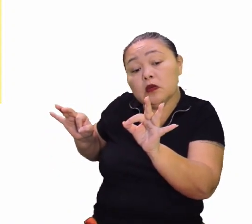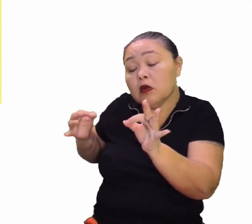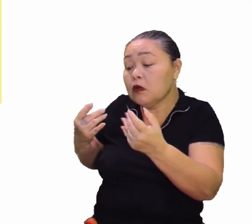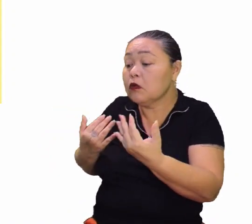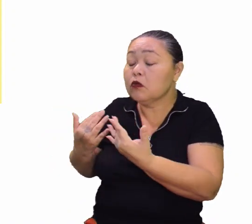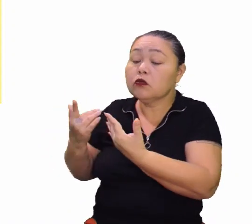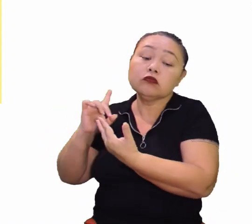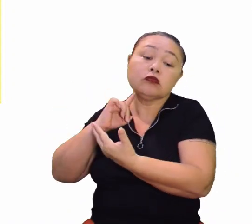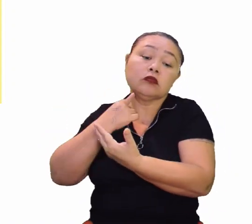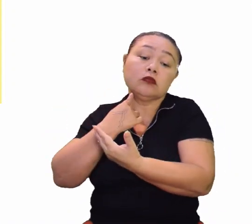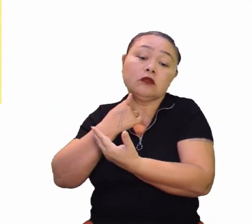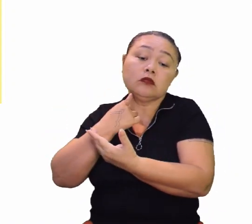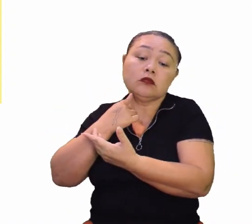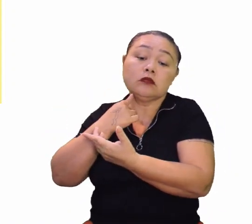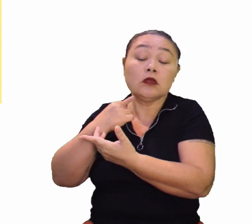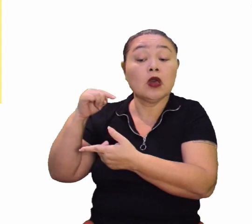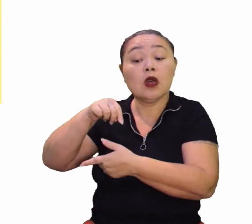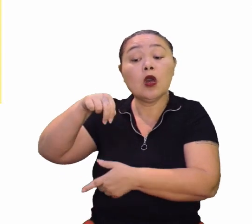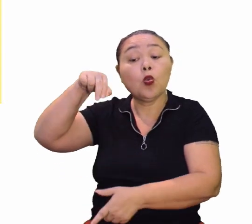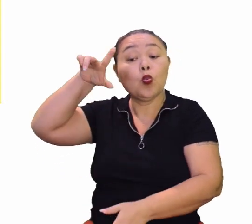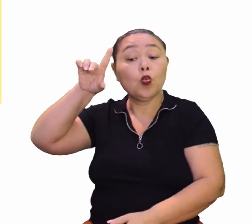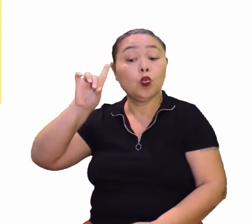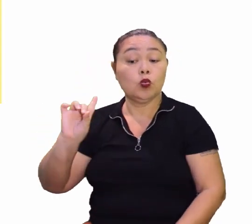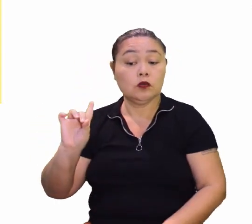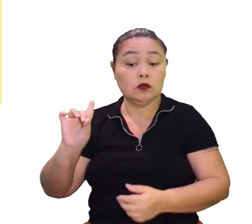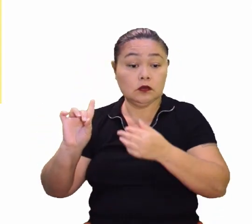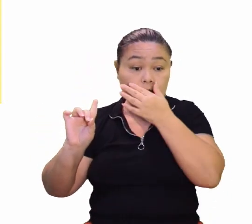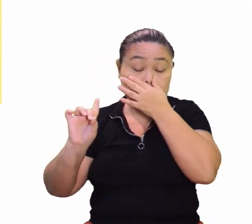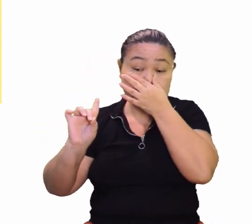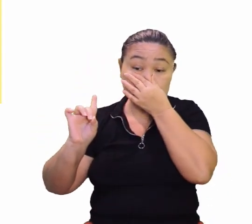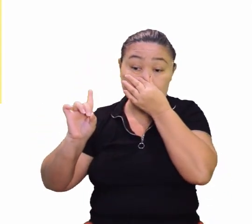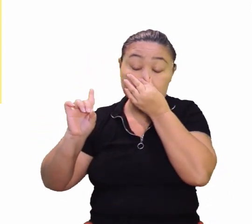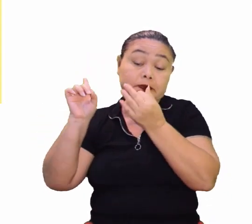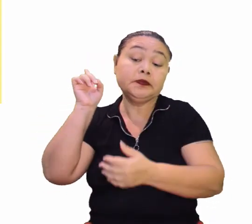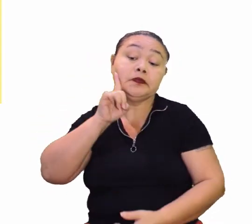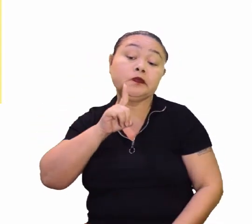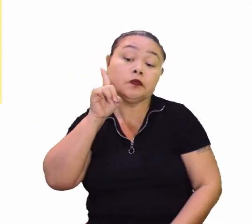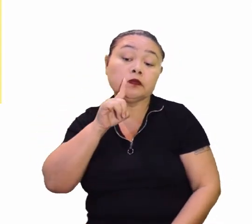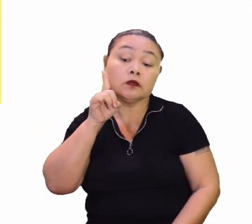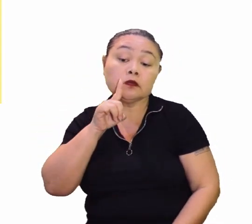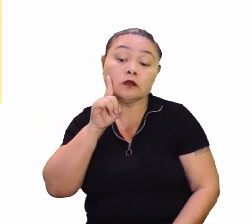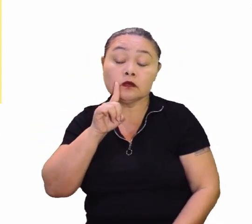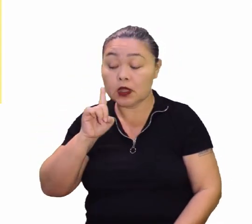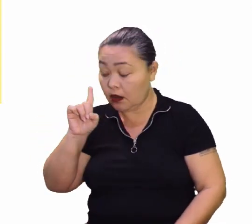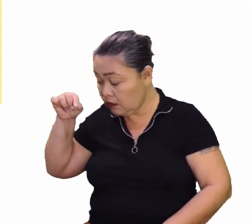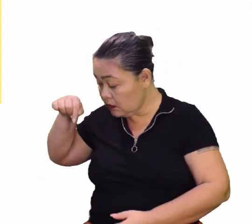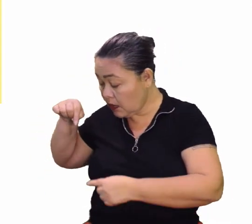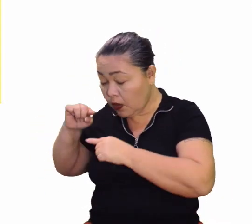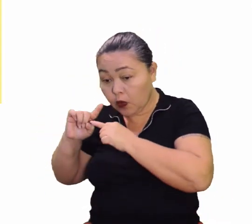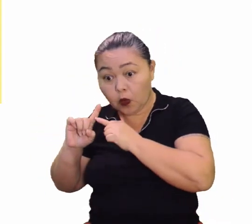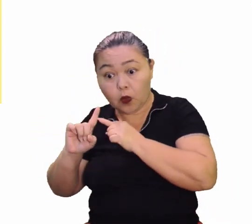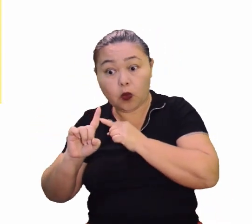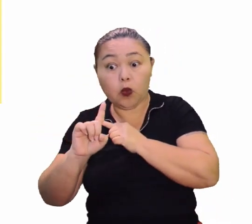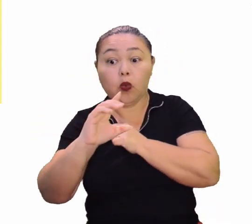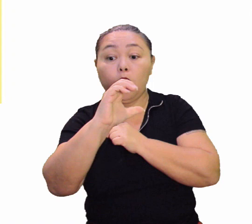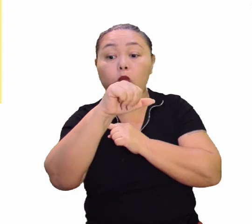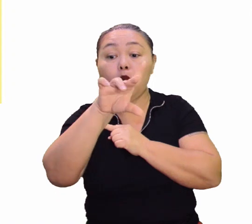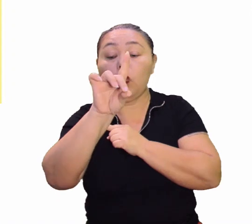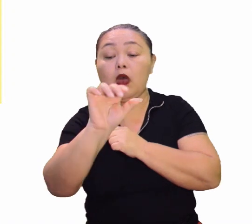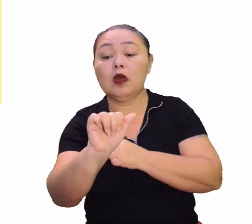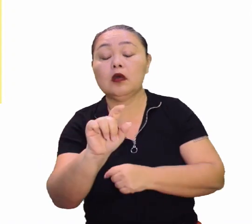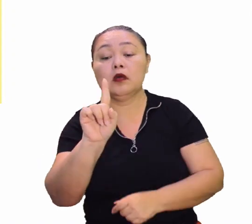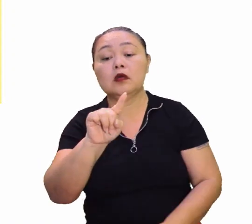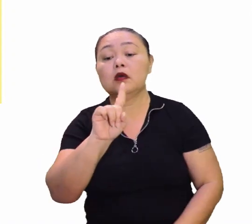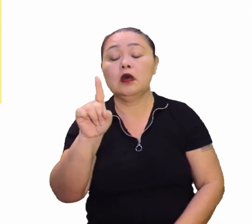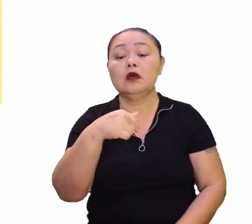pela emissão de poluentes provenientes do Nordeste dos Estados Unidos. Ou seja, então